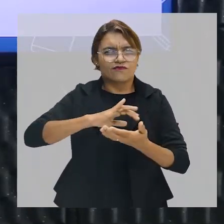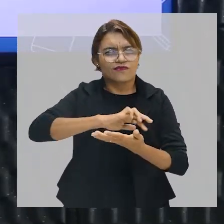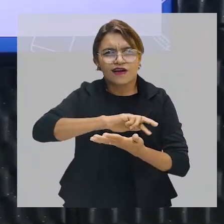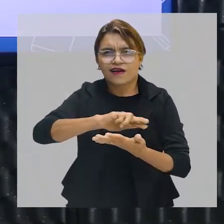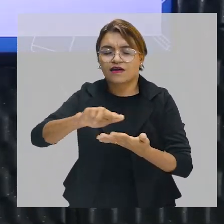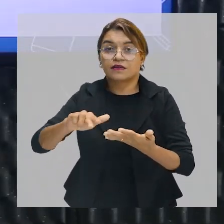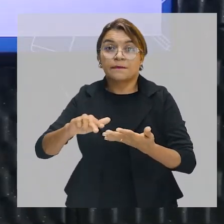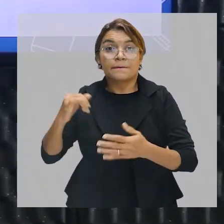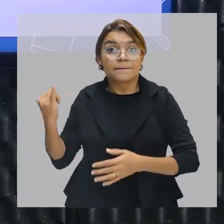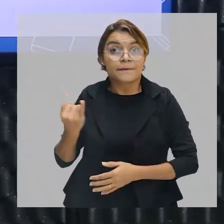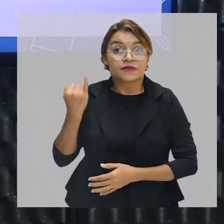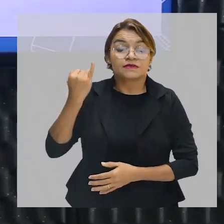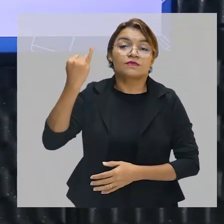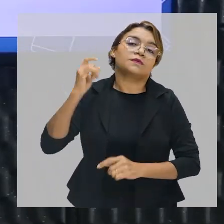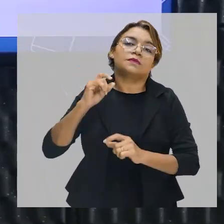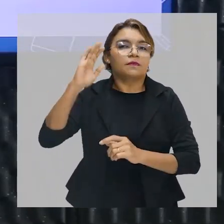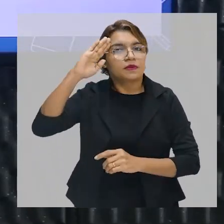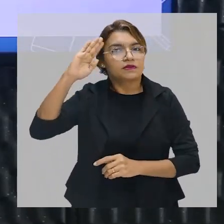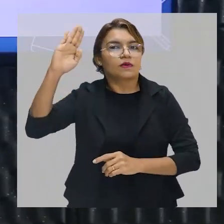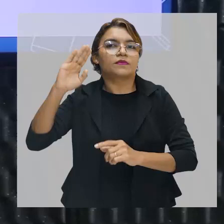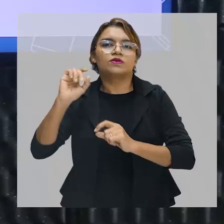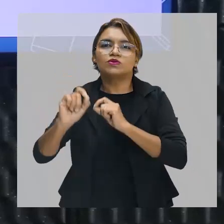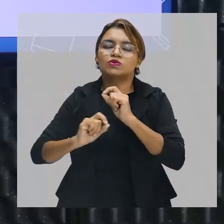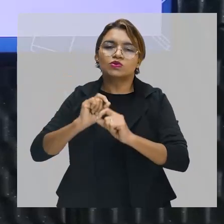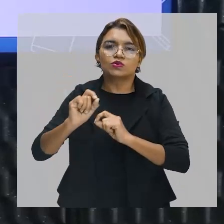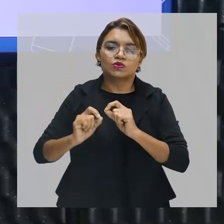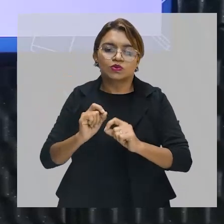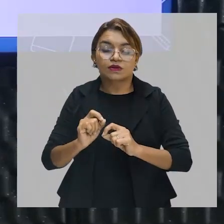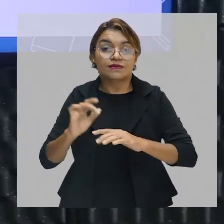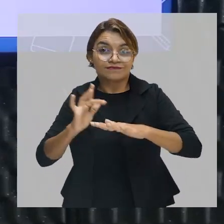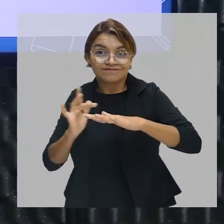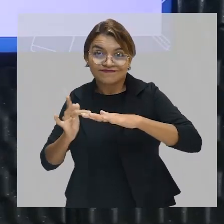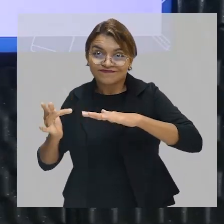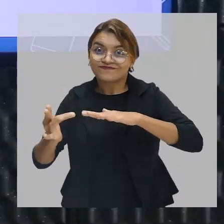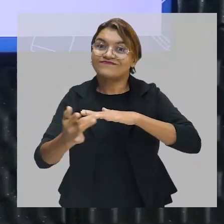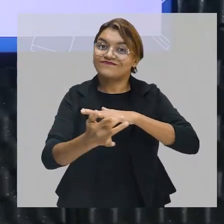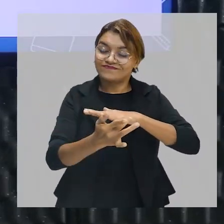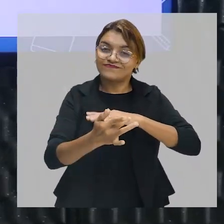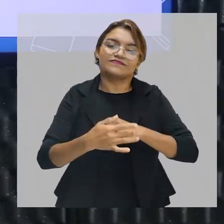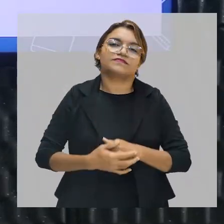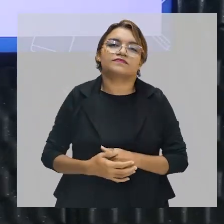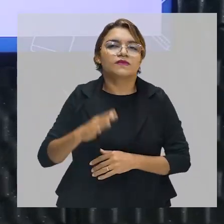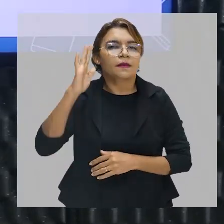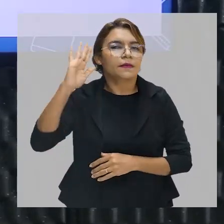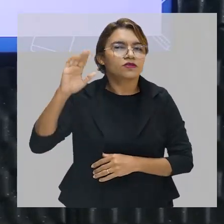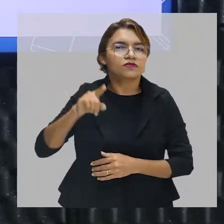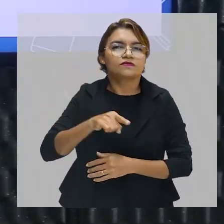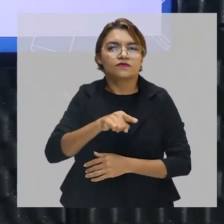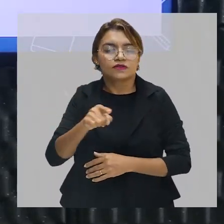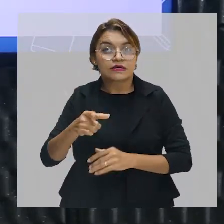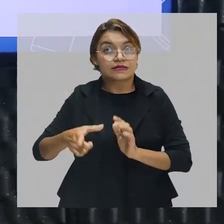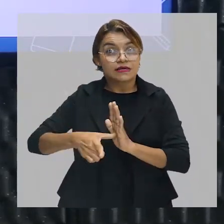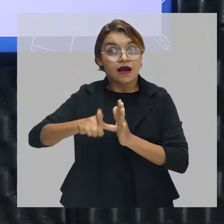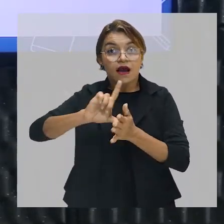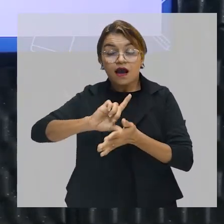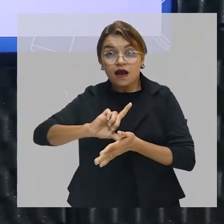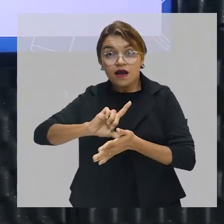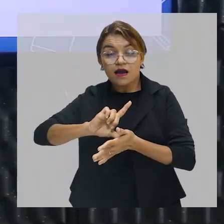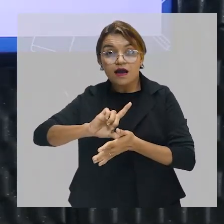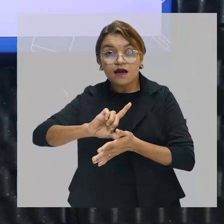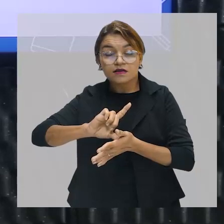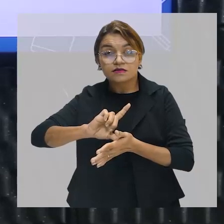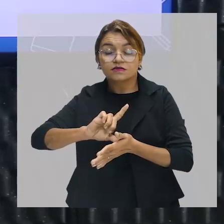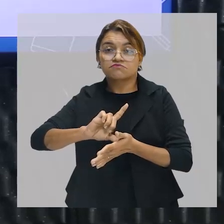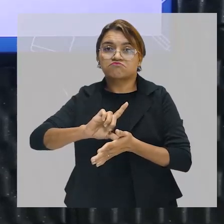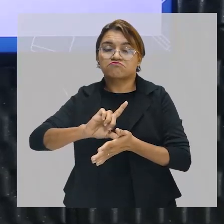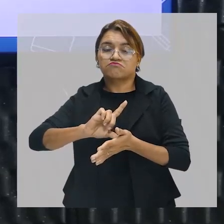comunicação, principalmente com recursos como as redes sociais. Imaginem vocês que antes esses recursos eles eram um